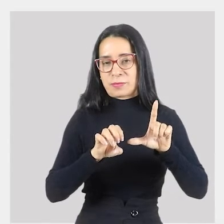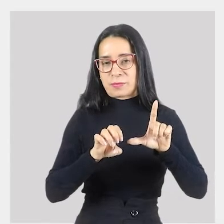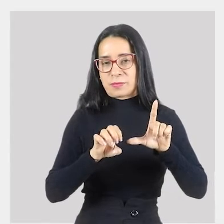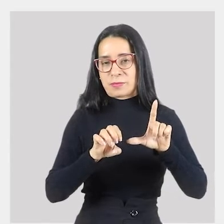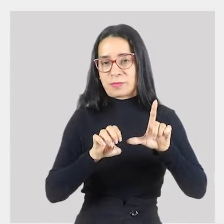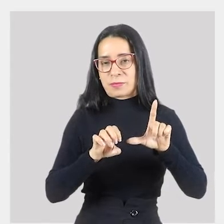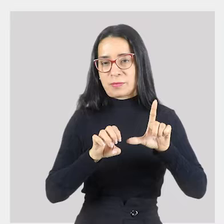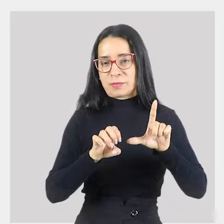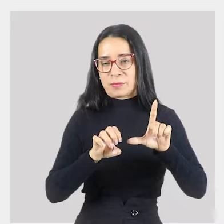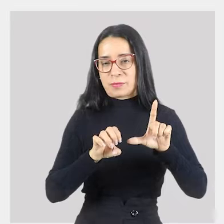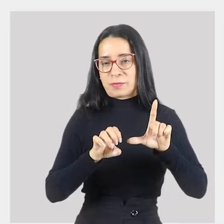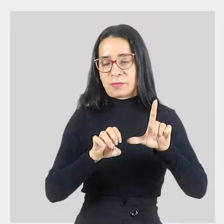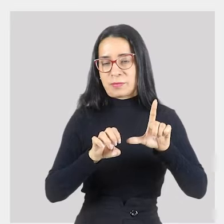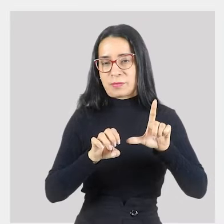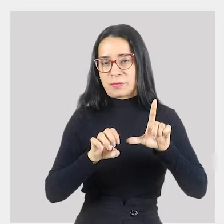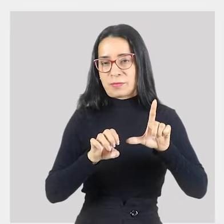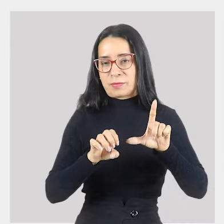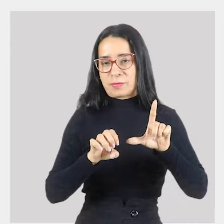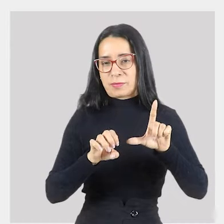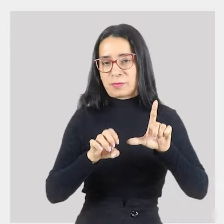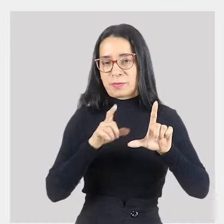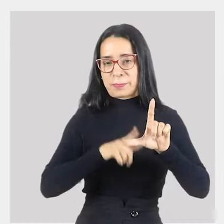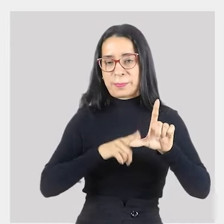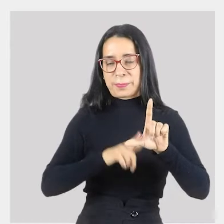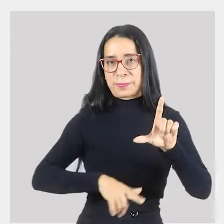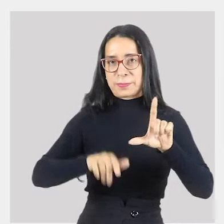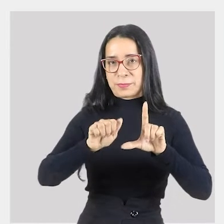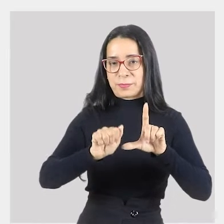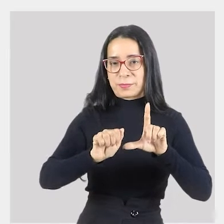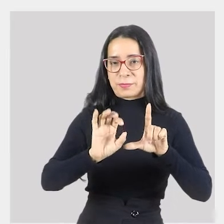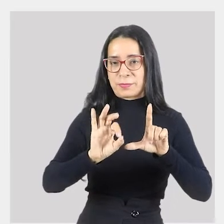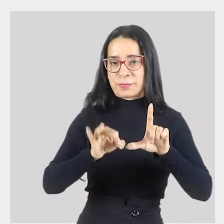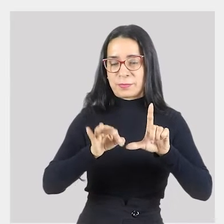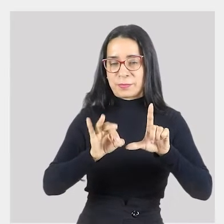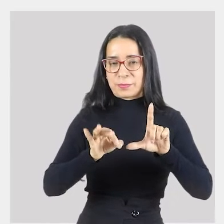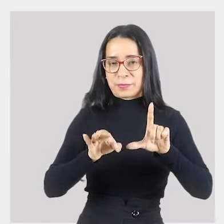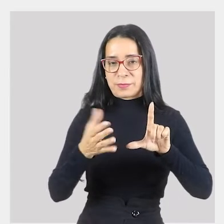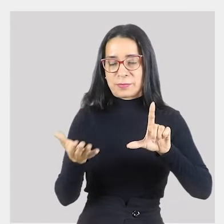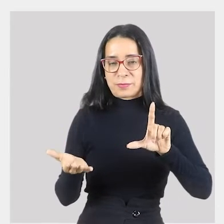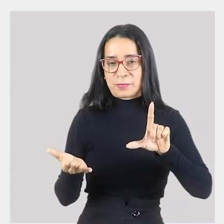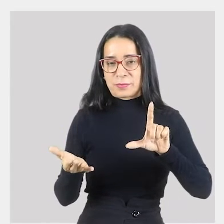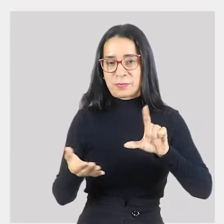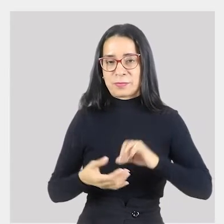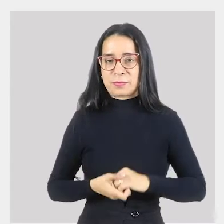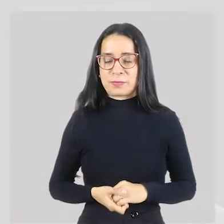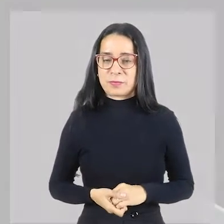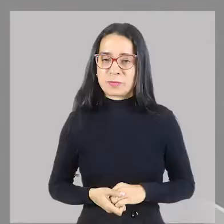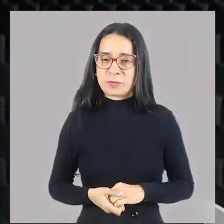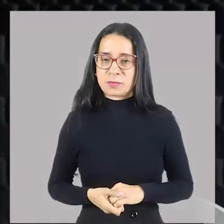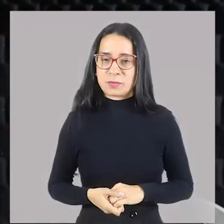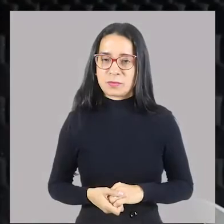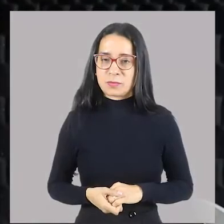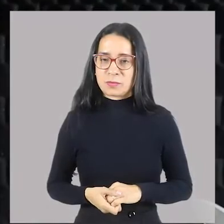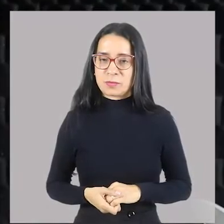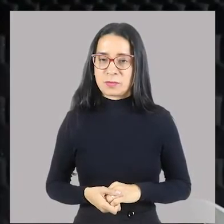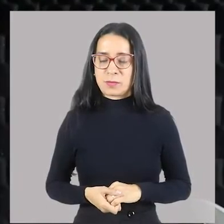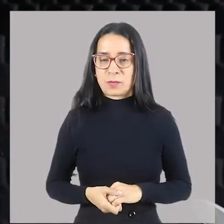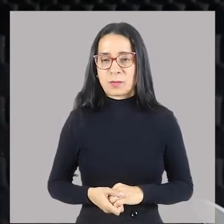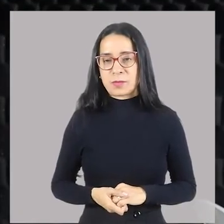D e E também não pode ser. Então só nos resta a letra A, que é a exclusão social. Beleza? Vamos para a